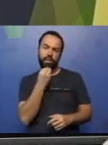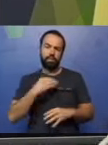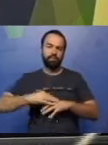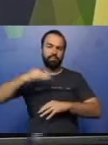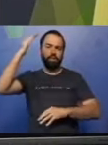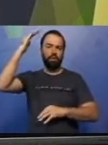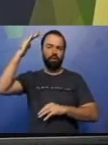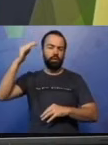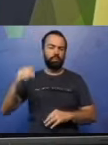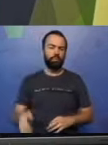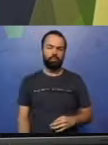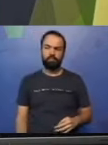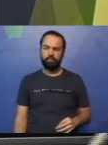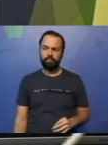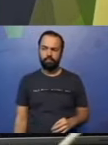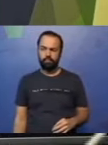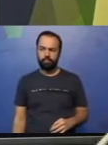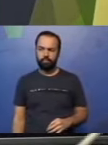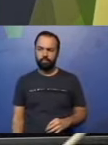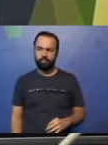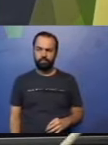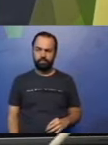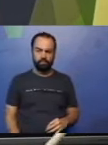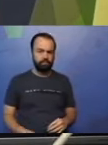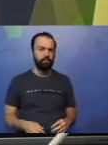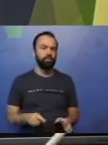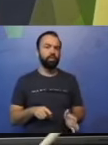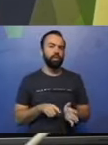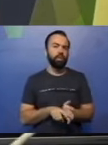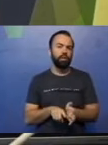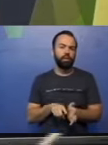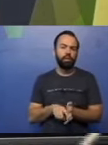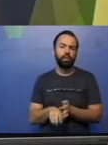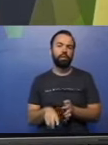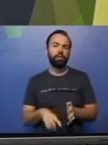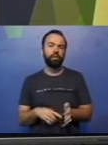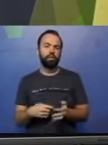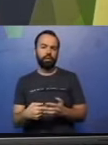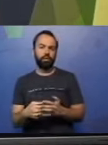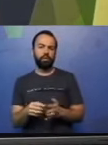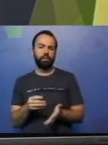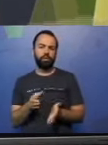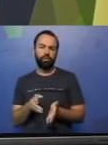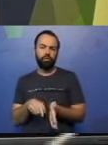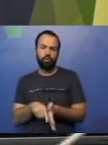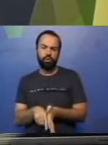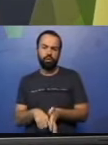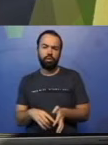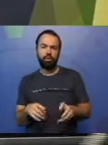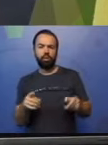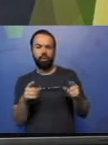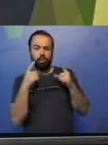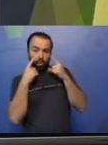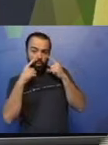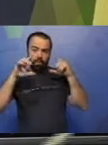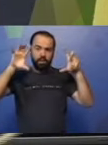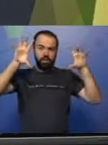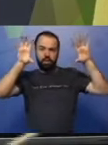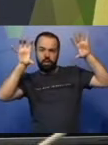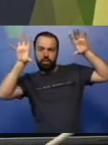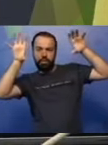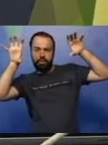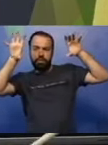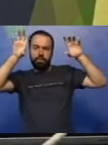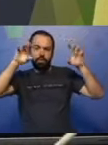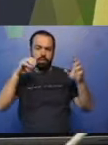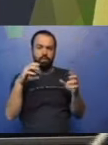acontecer. Então, o que ela faz? Observa as nuvens, como é que elas estão,